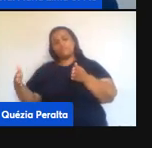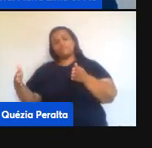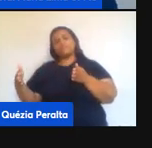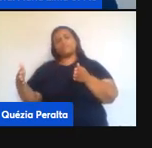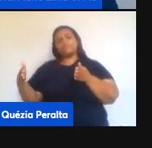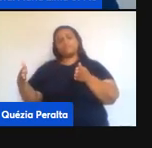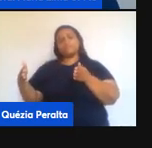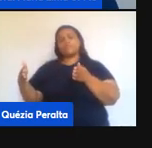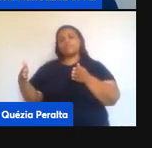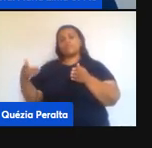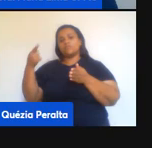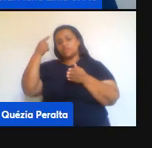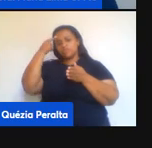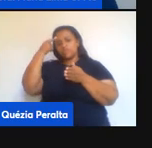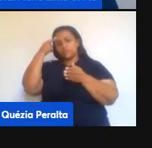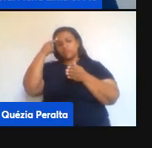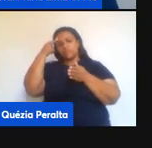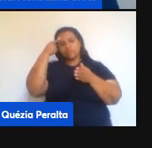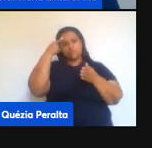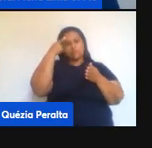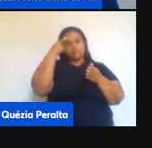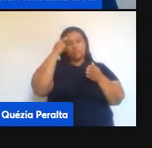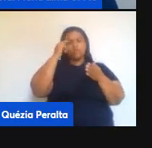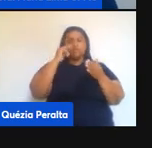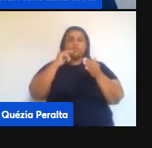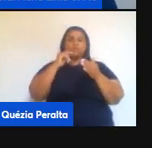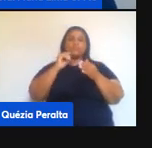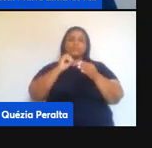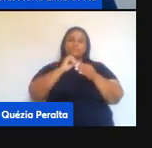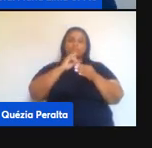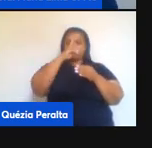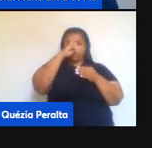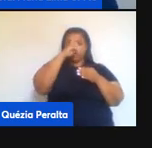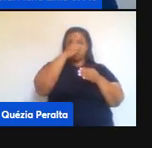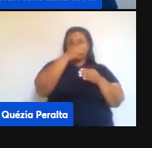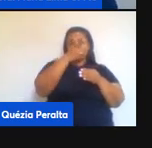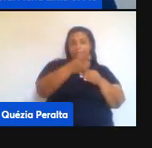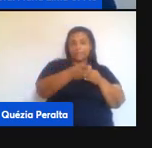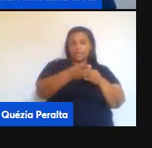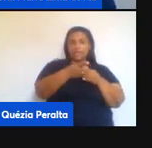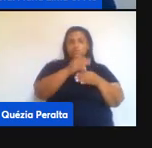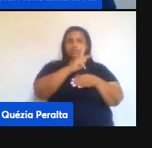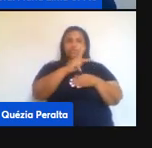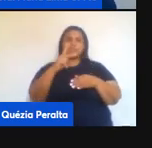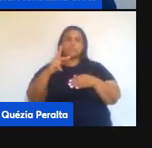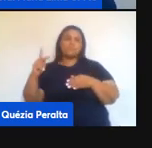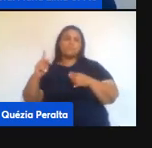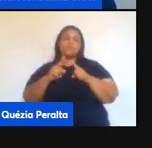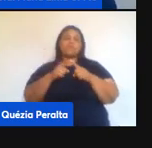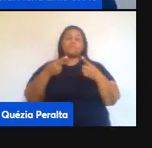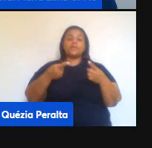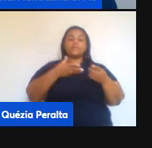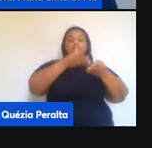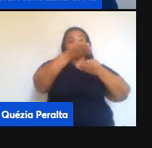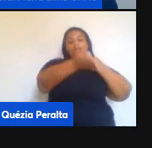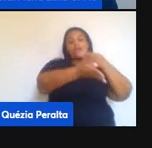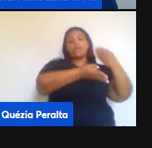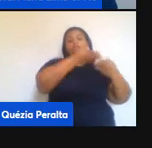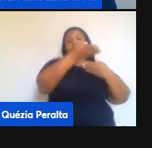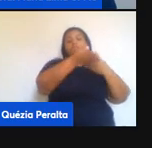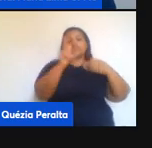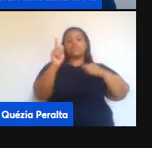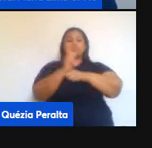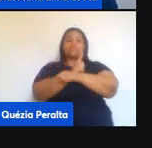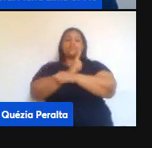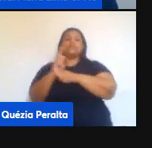todo nos princípios que estão colocados no PPP, mas de uma certa forma ele conduz também o gerenciamento por conta